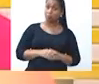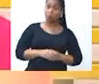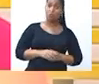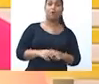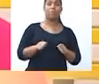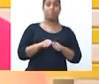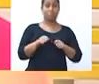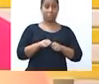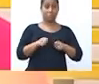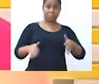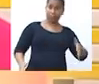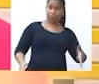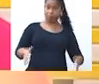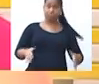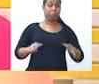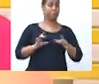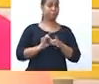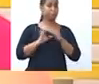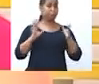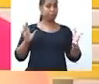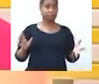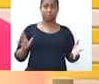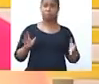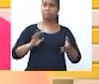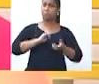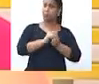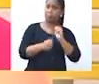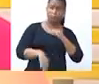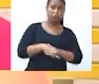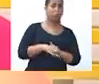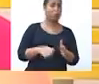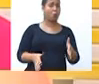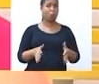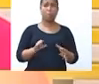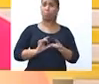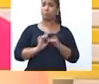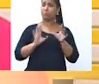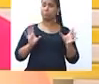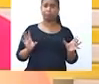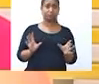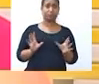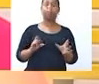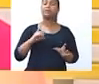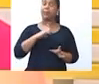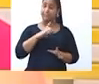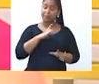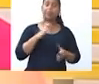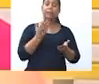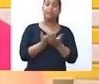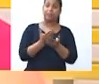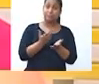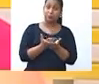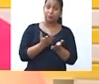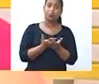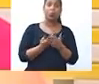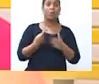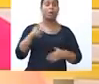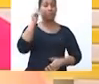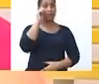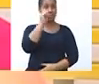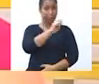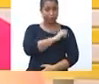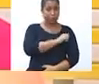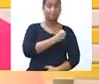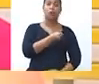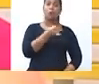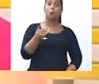robô, fazer futebol de robô nas escolas, porque isso existe nas escolas aqui em Rio Preto. Eu sei que